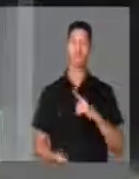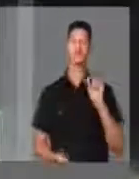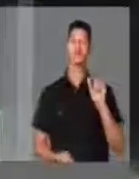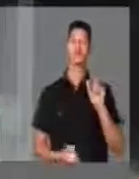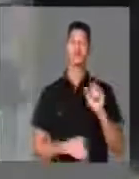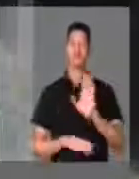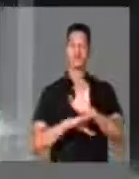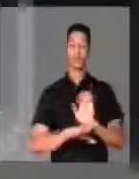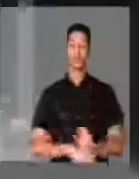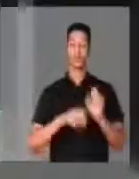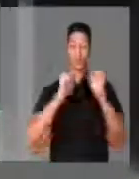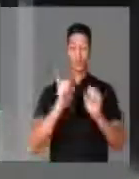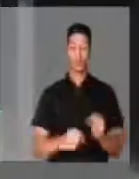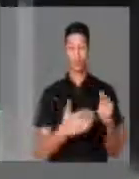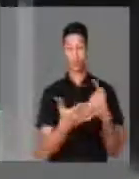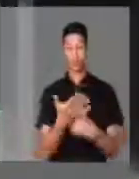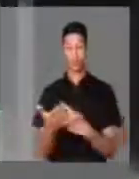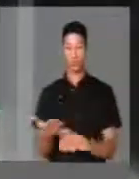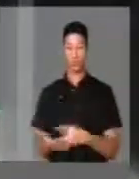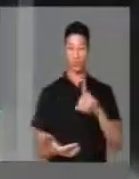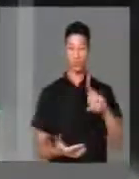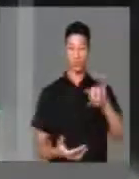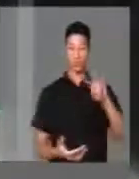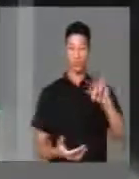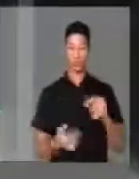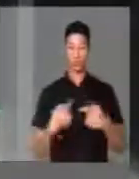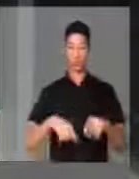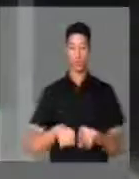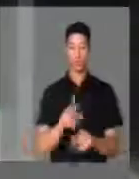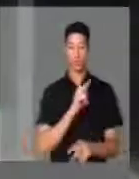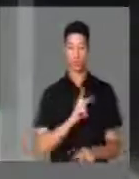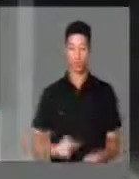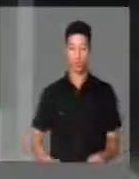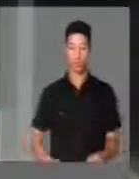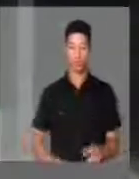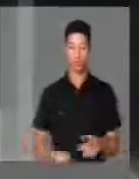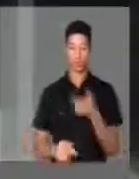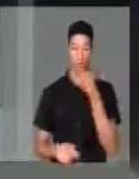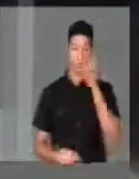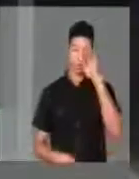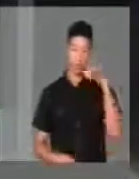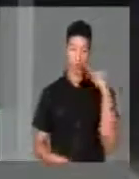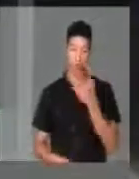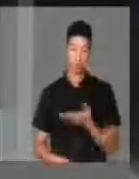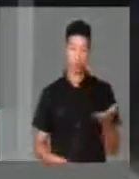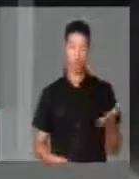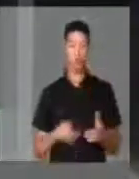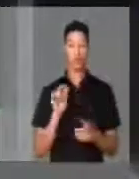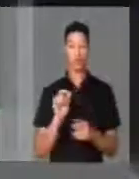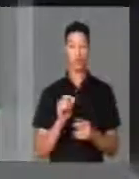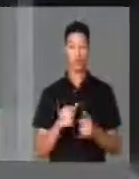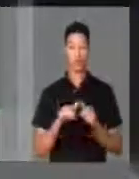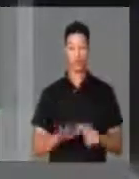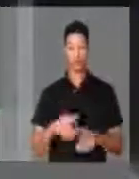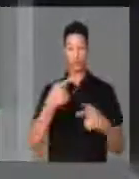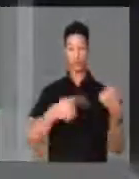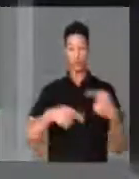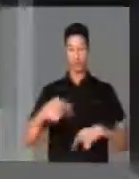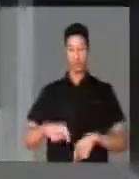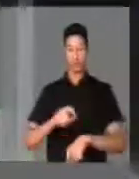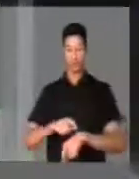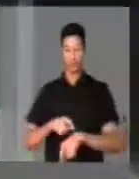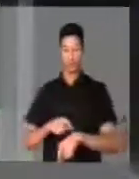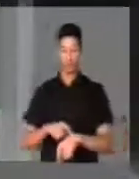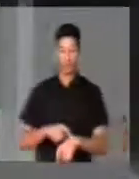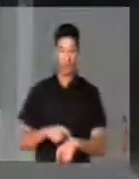que esses estados possam renegociar as suas dívidas. No entanto, senhor presidente, senhores e senhoras deputados, o que se está a discutir neste